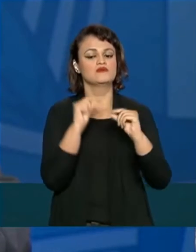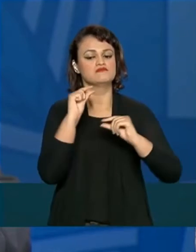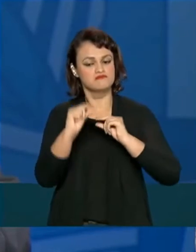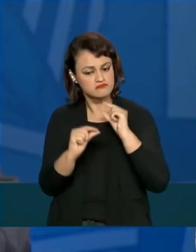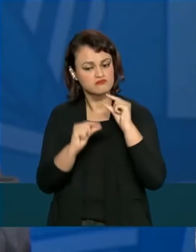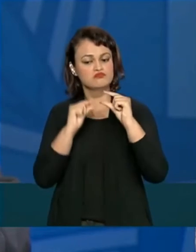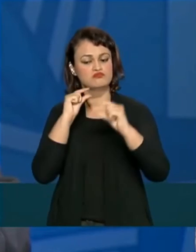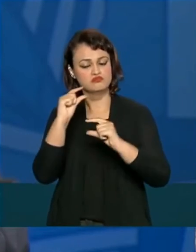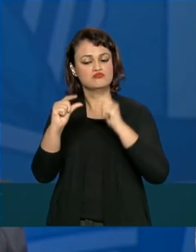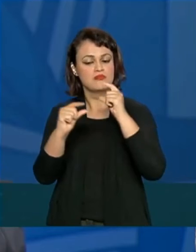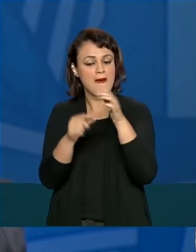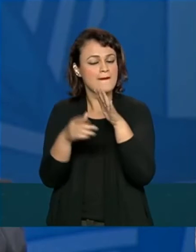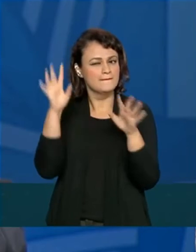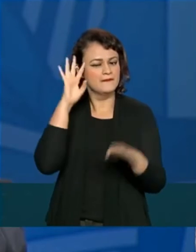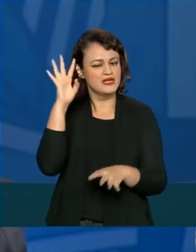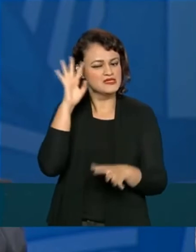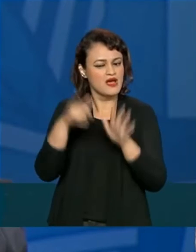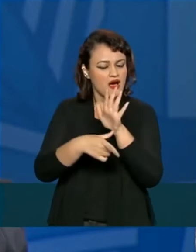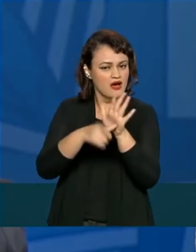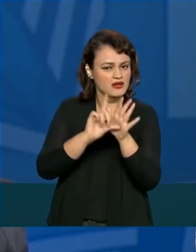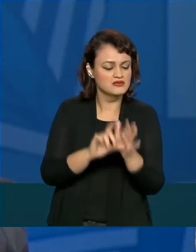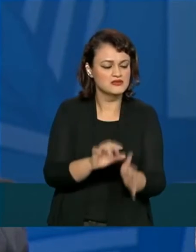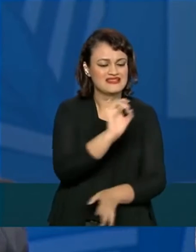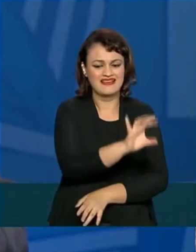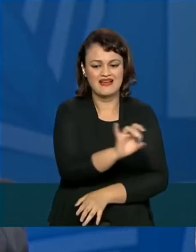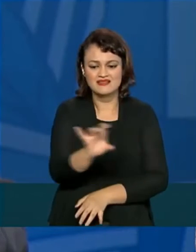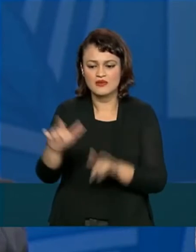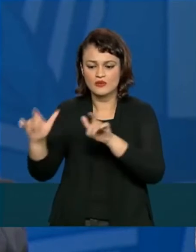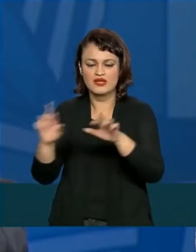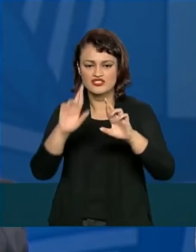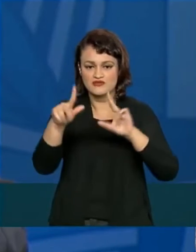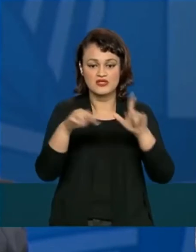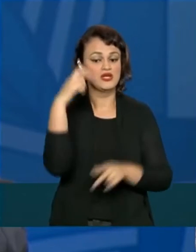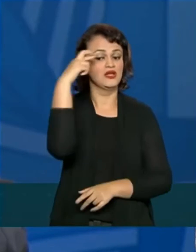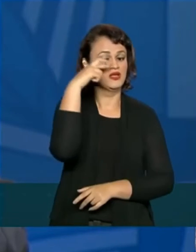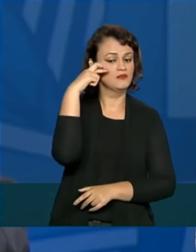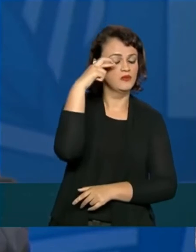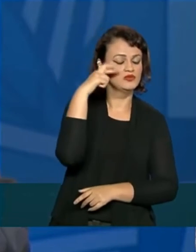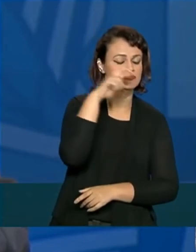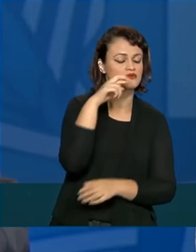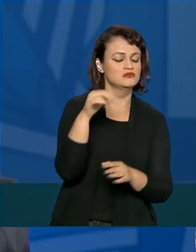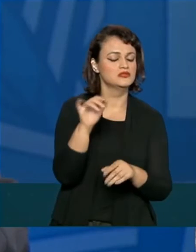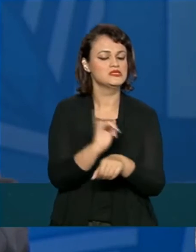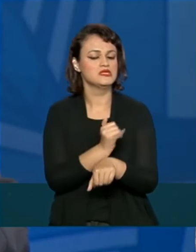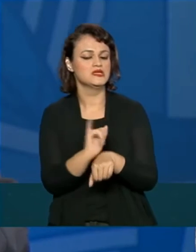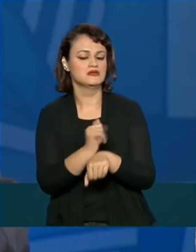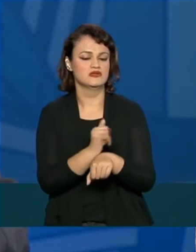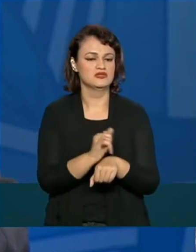gradativa, planejada, regionalizada, monitorada e dinâmica, considerando